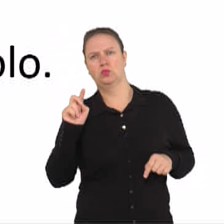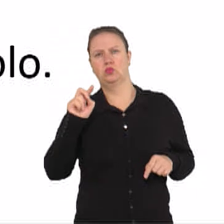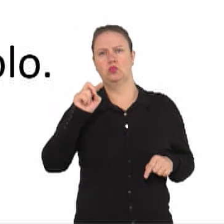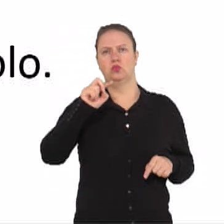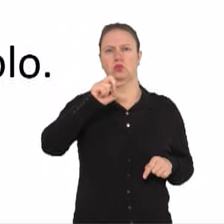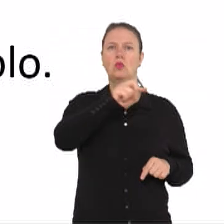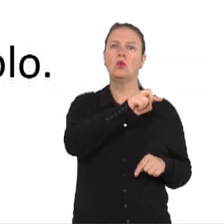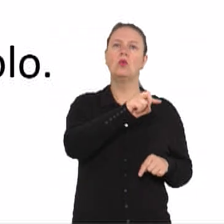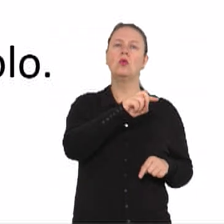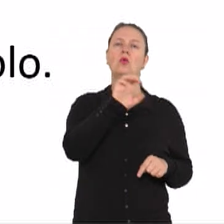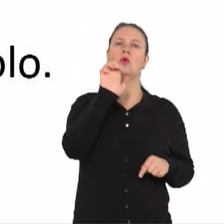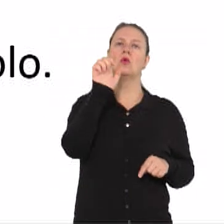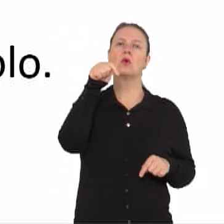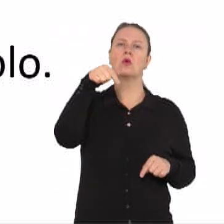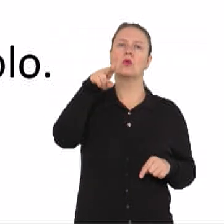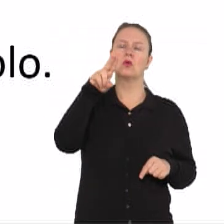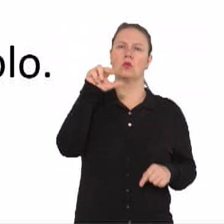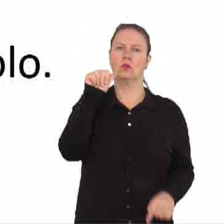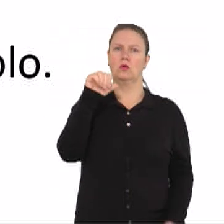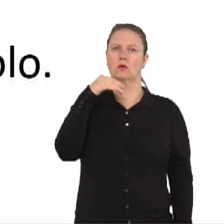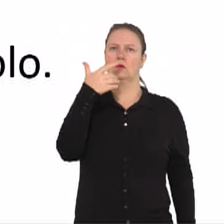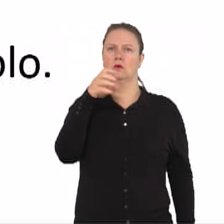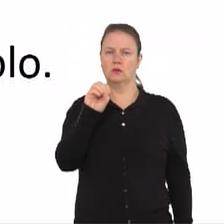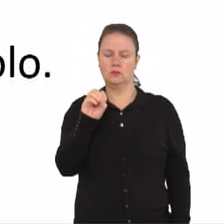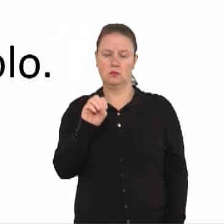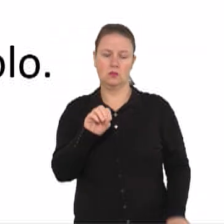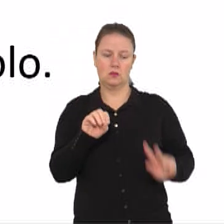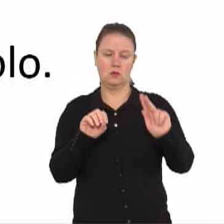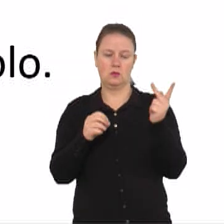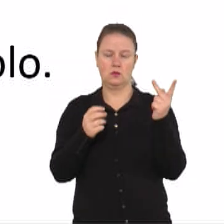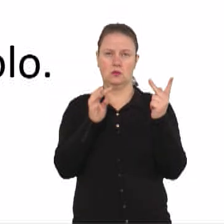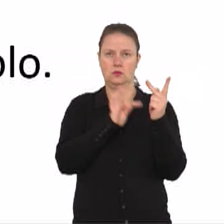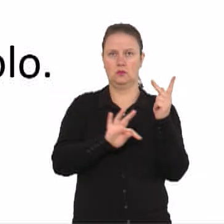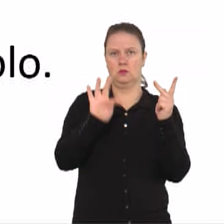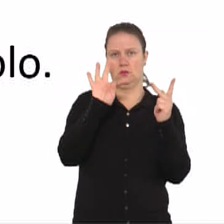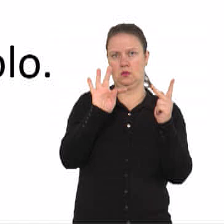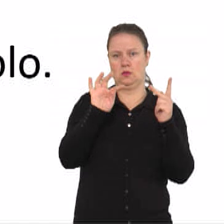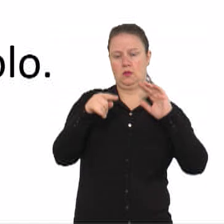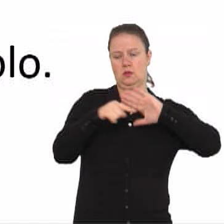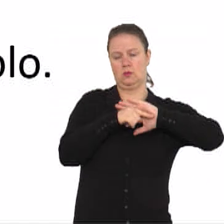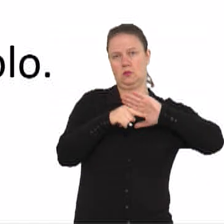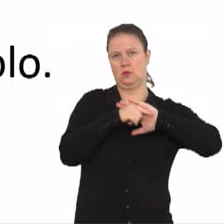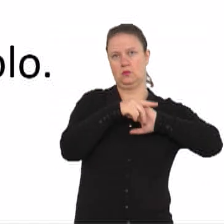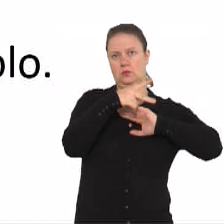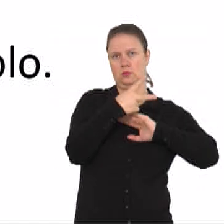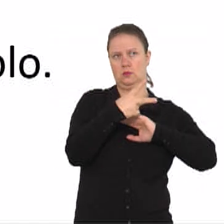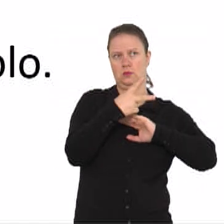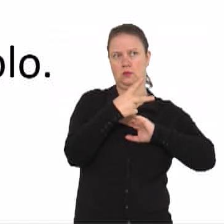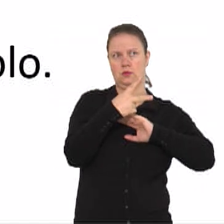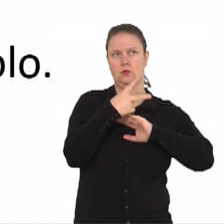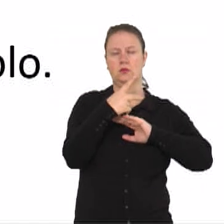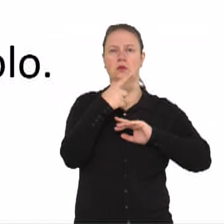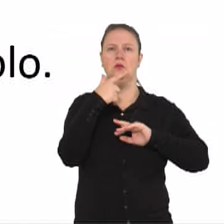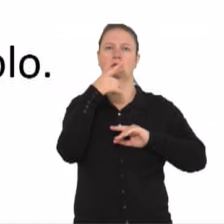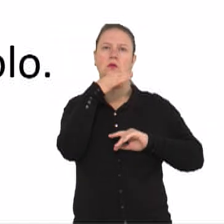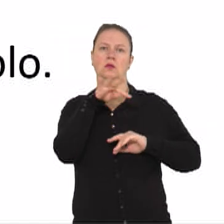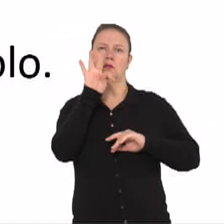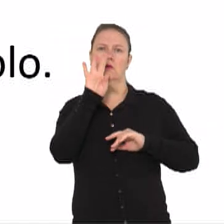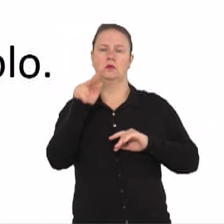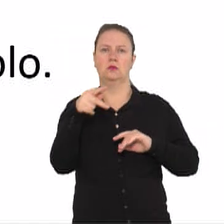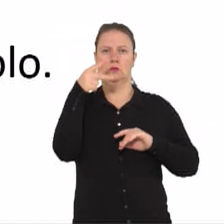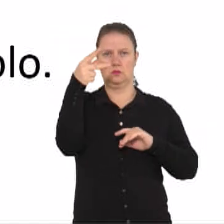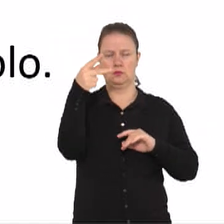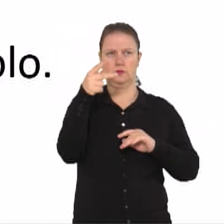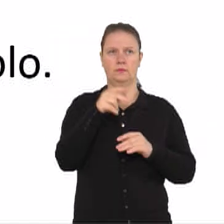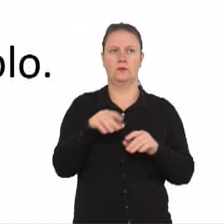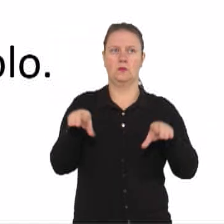descrita pela equação h de t igual a menos 2t ao quadrado mais 8t, com esse t maior ou igual